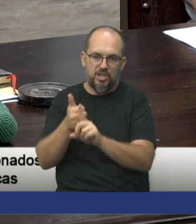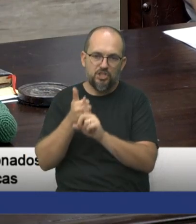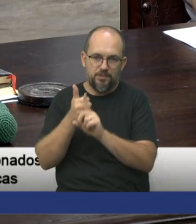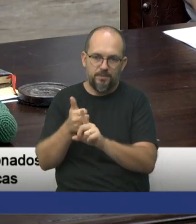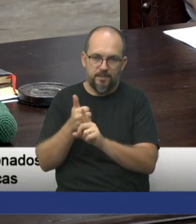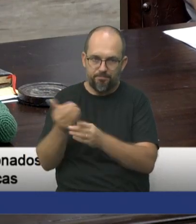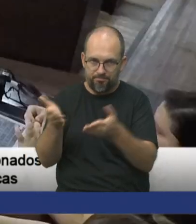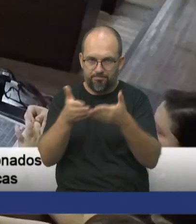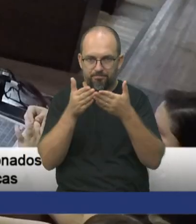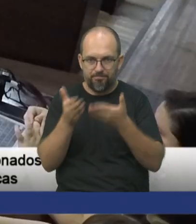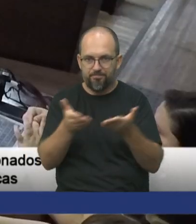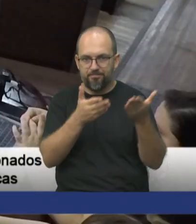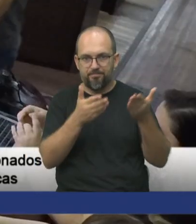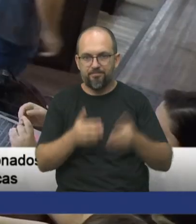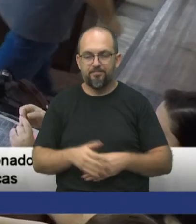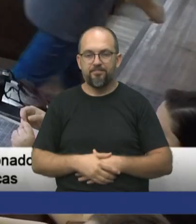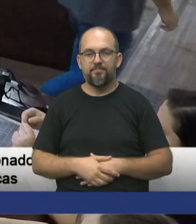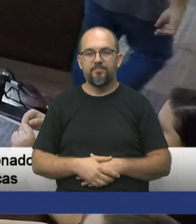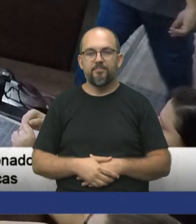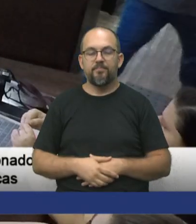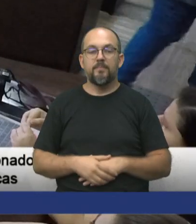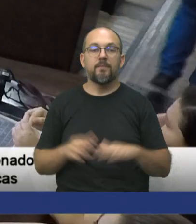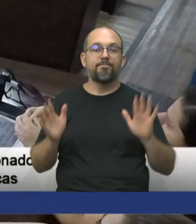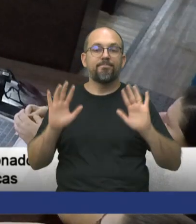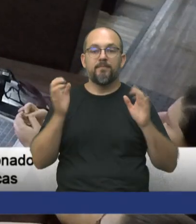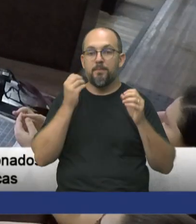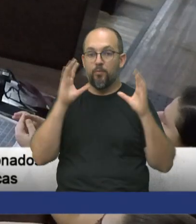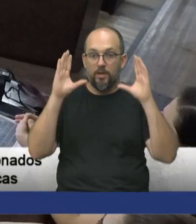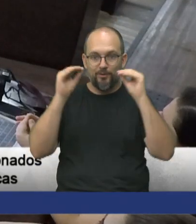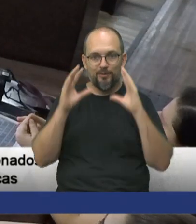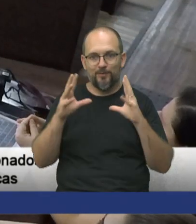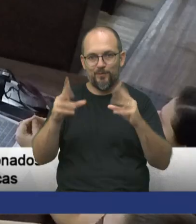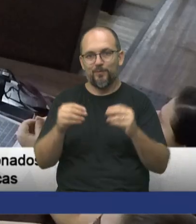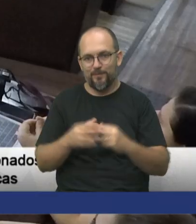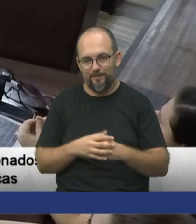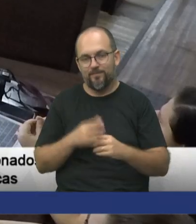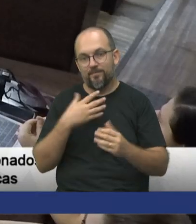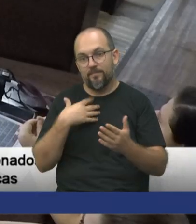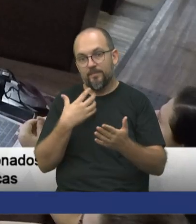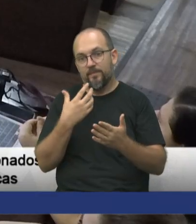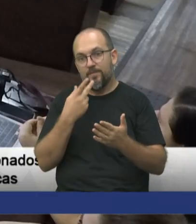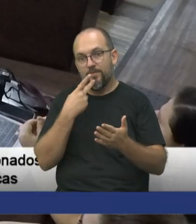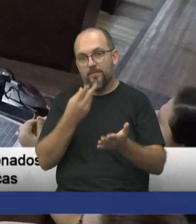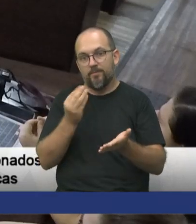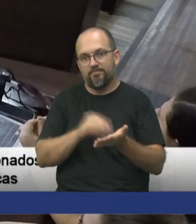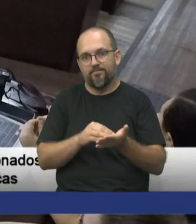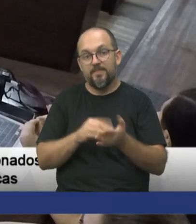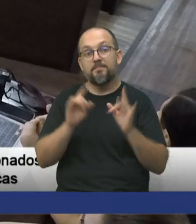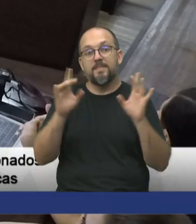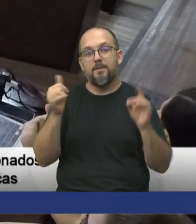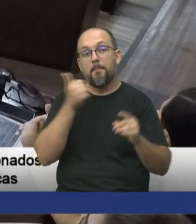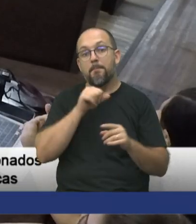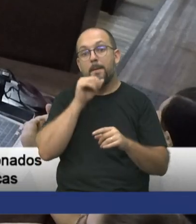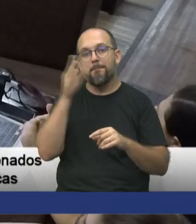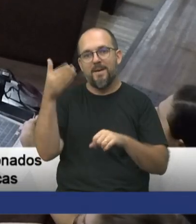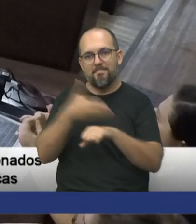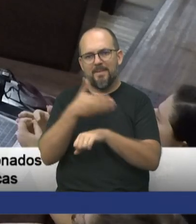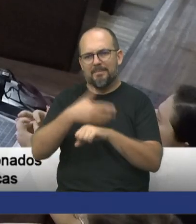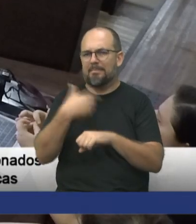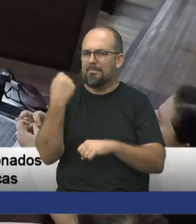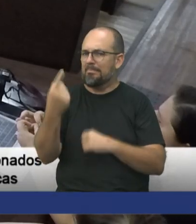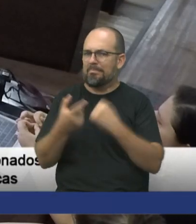doutora. Boa noite a todos. Queria registrar em especial hoje a participação da minha mãe, é muito raro ela